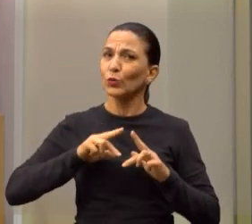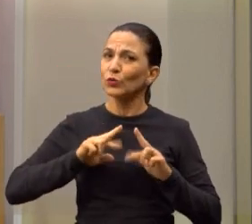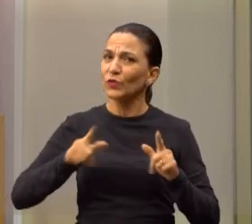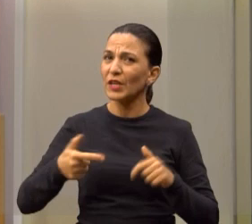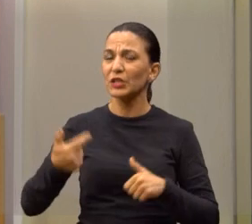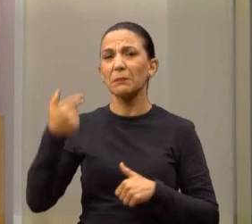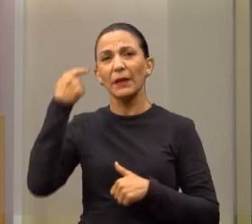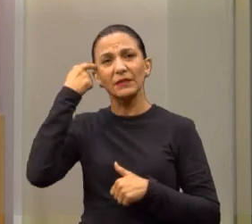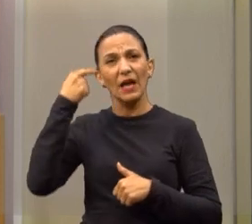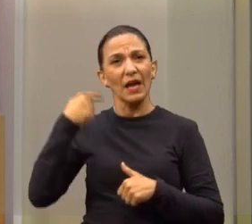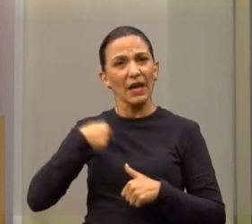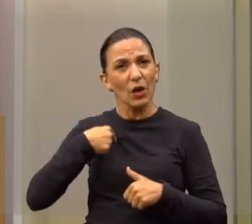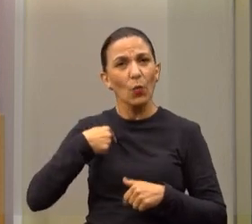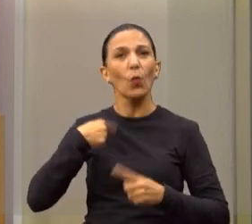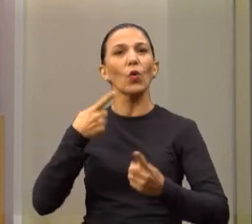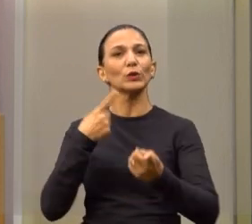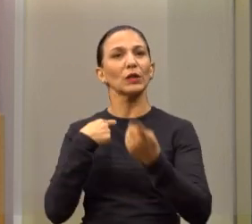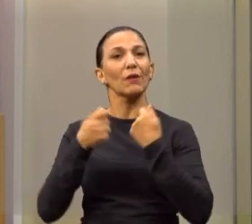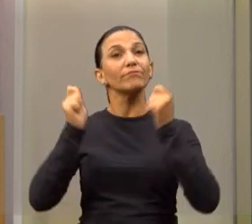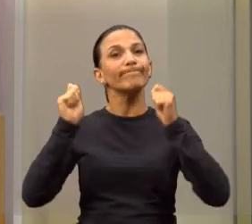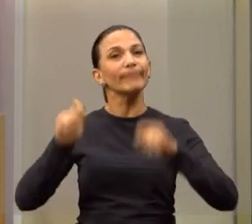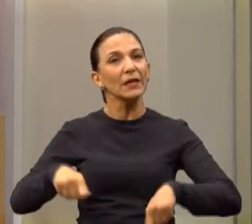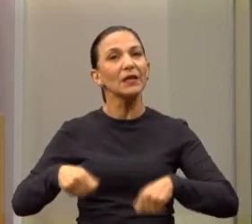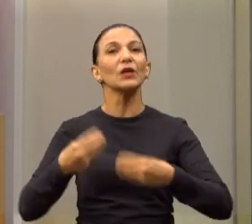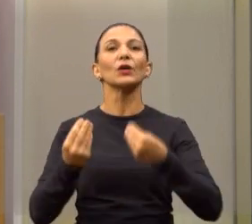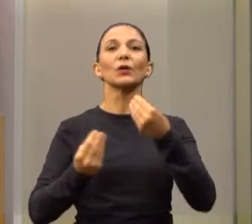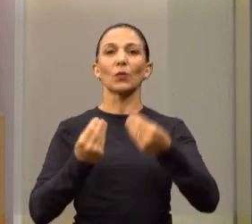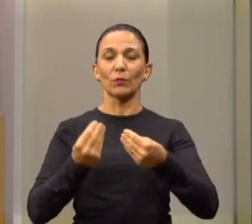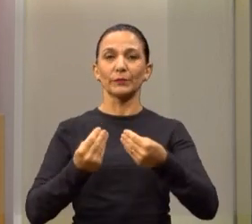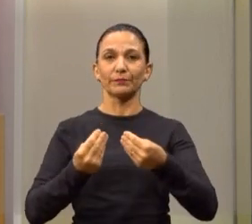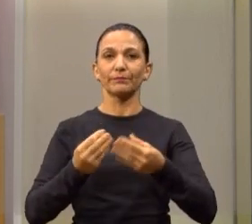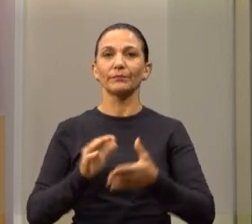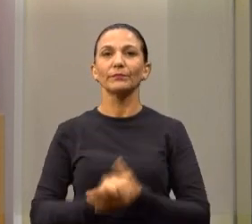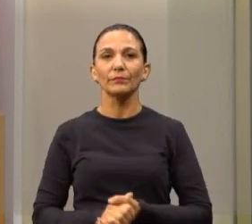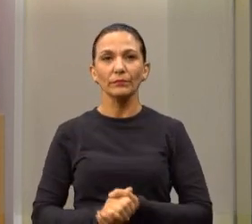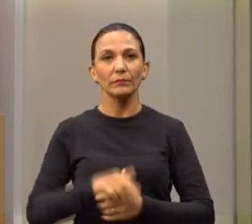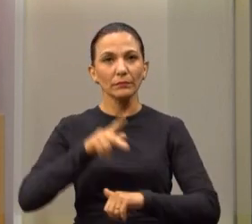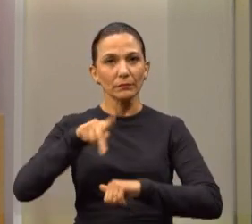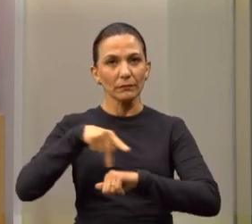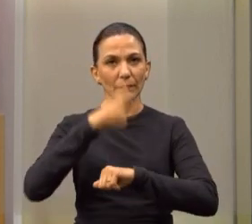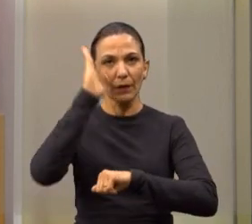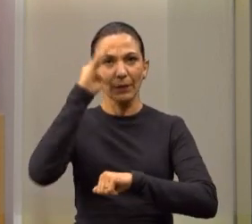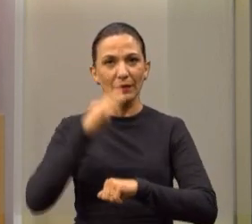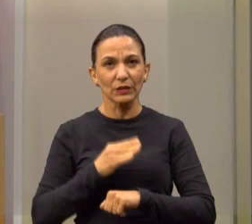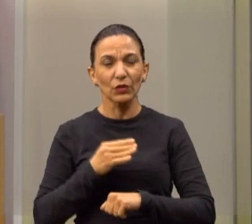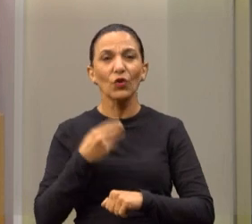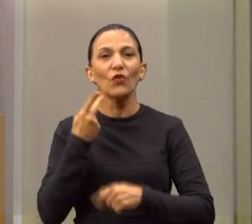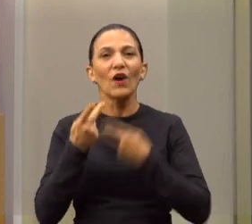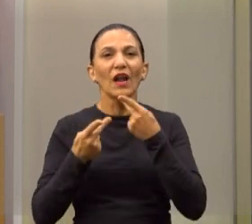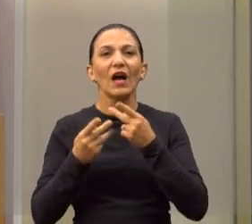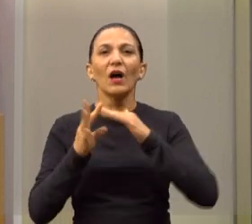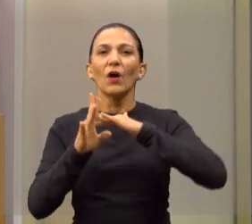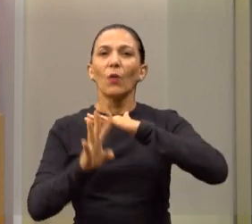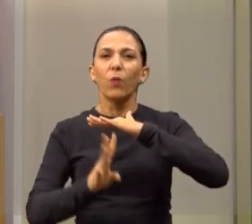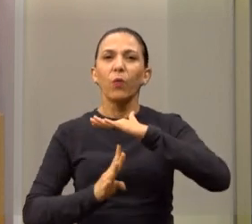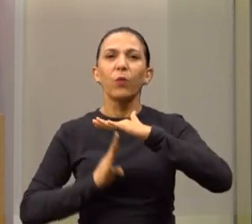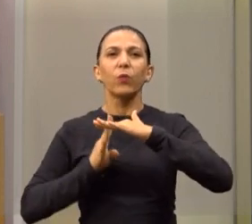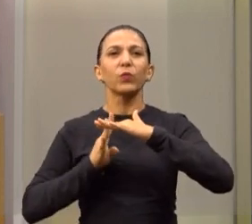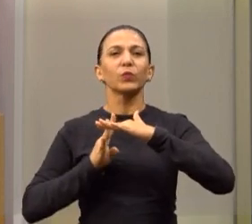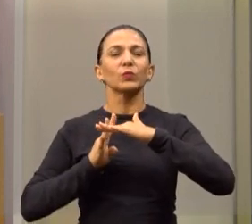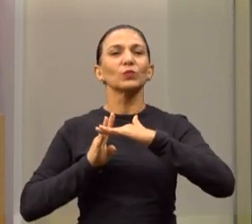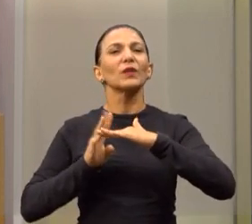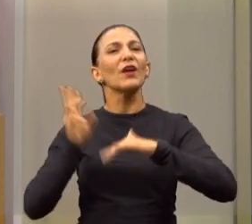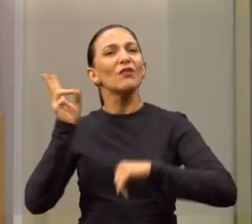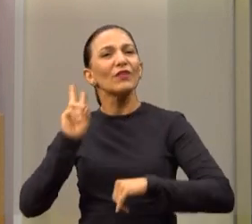divergência para mim conseguir avançar. Como que nós vamos falar da grande problemática que o Brasil enfrenta hoje, que são os refugiados da Venezuela, sem dialogar,